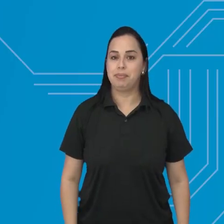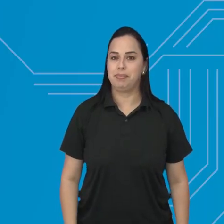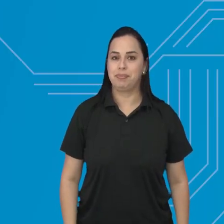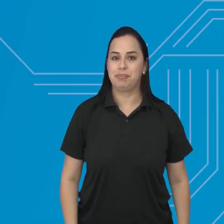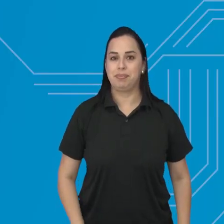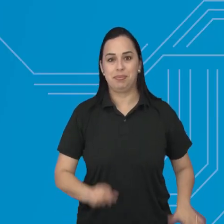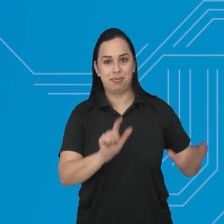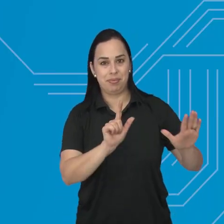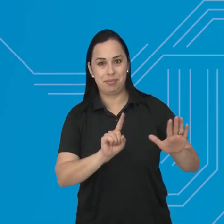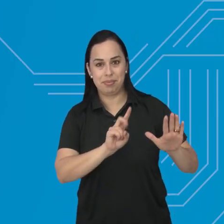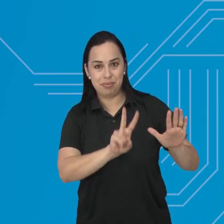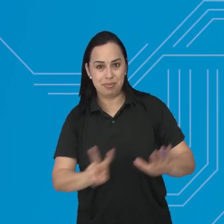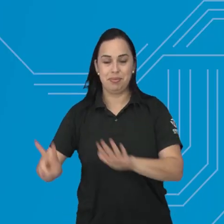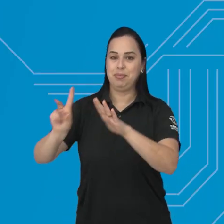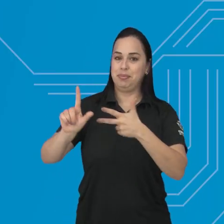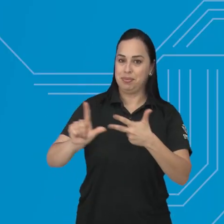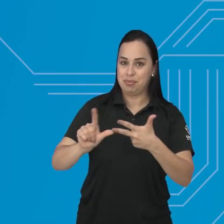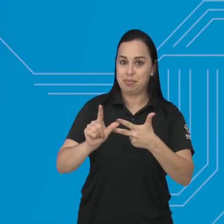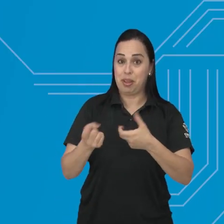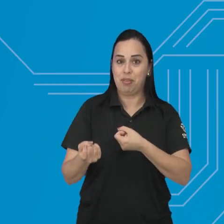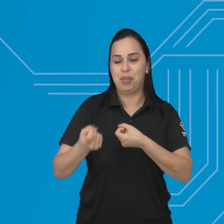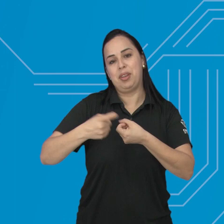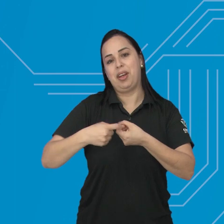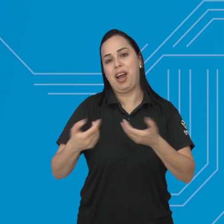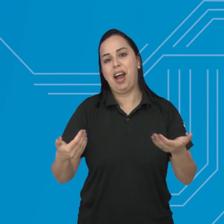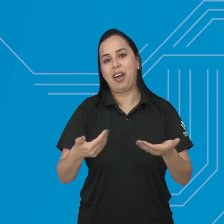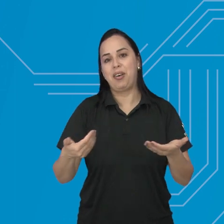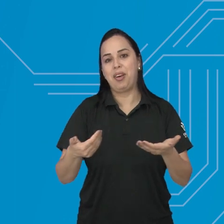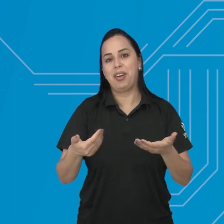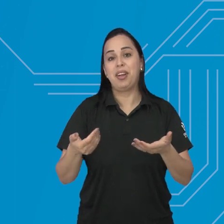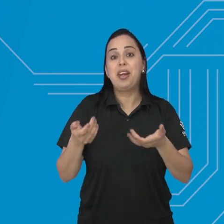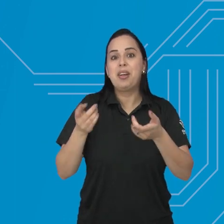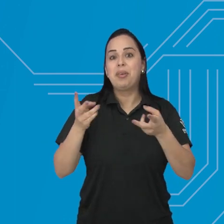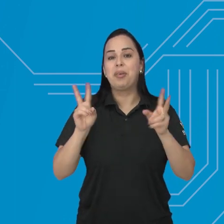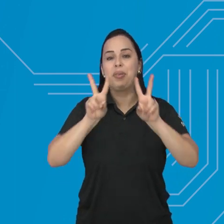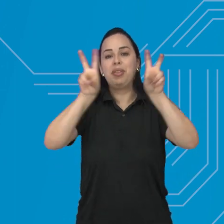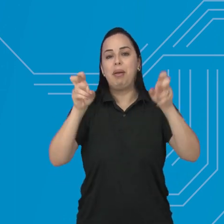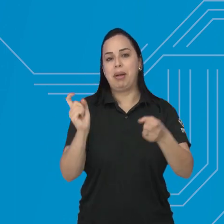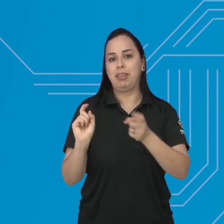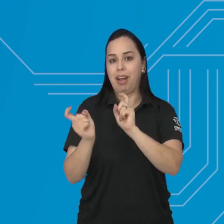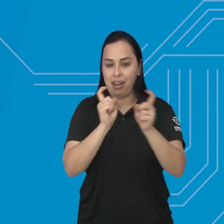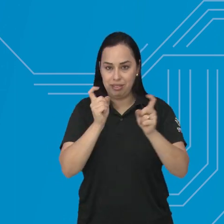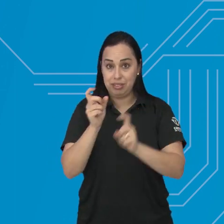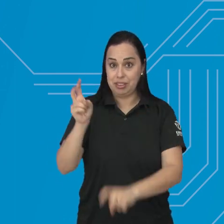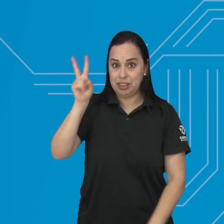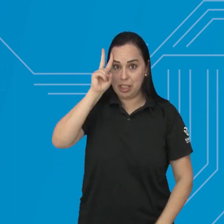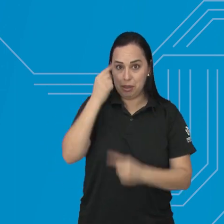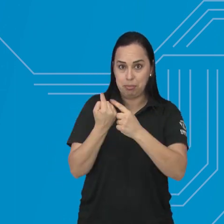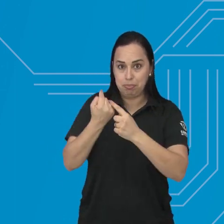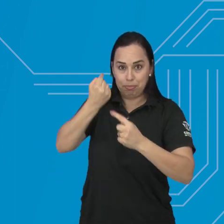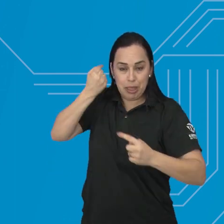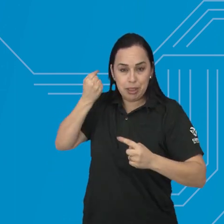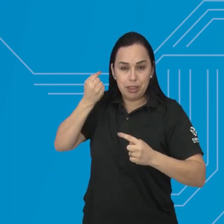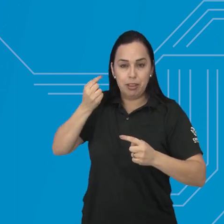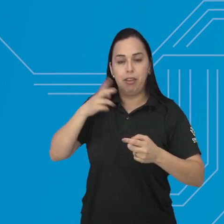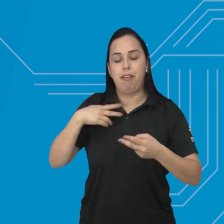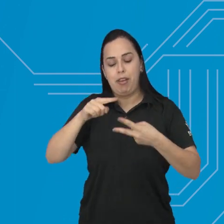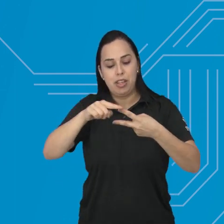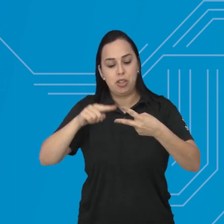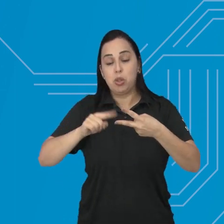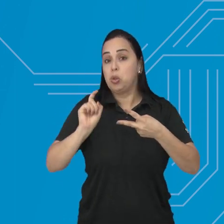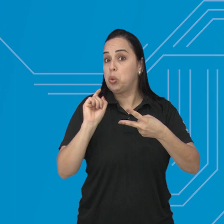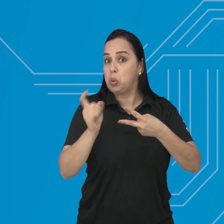Semana Legislativa está de volta e a gente começa falando das sessões aqui na Câmara, já que na terça-feira os vereadores realizaram